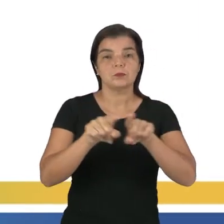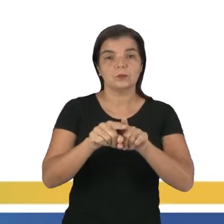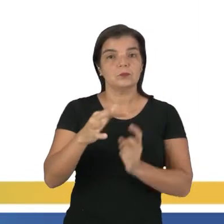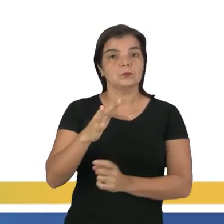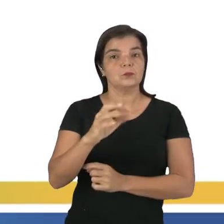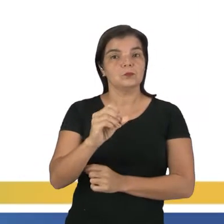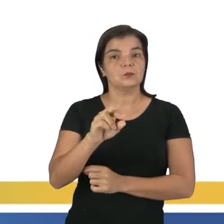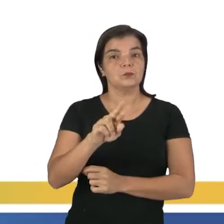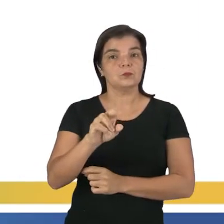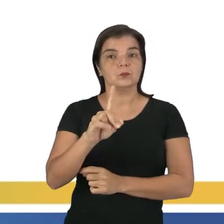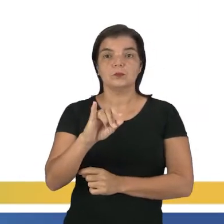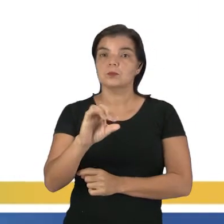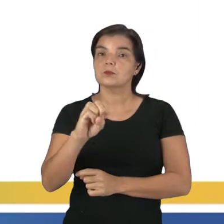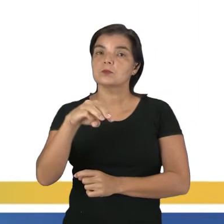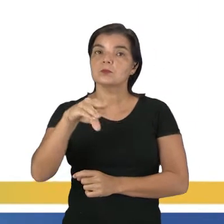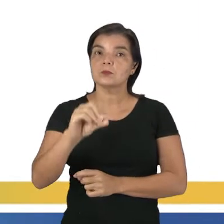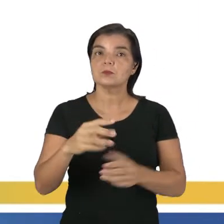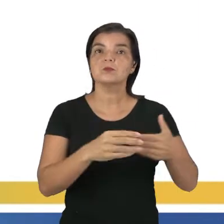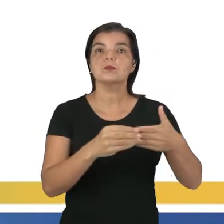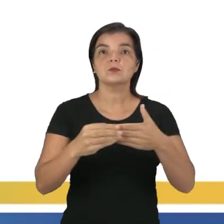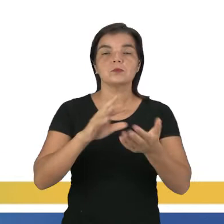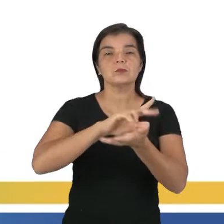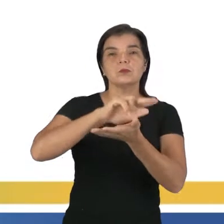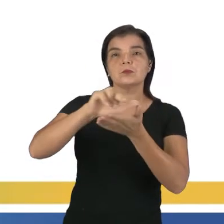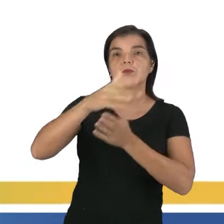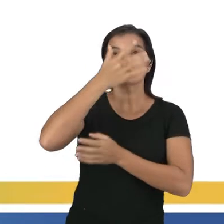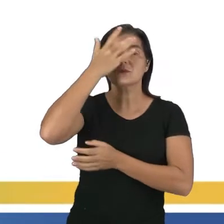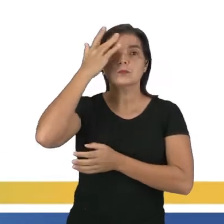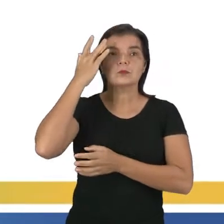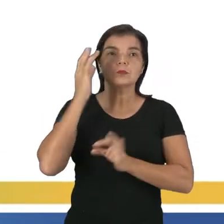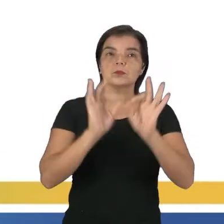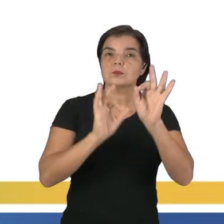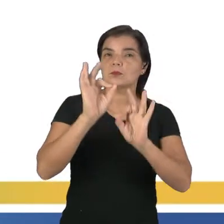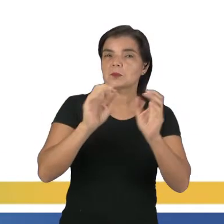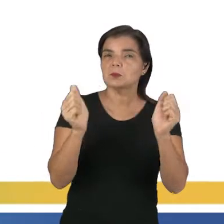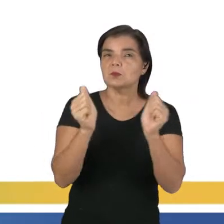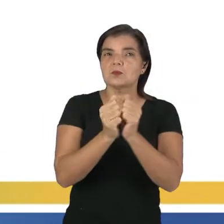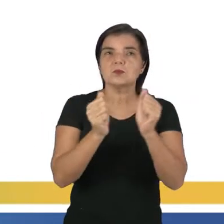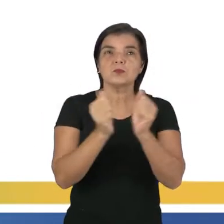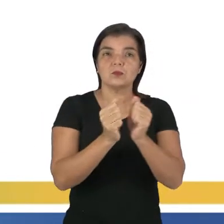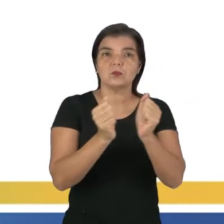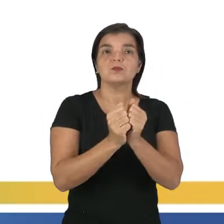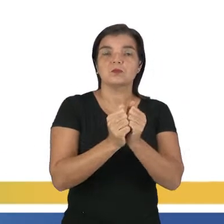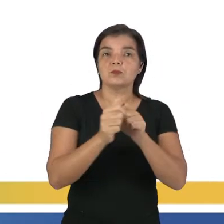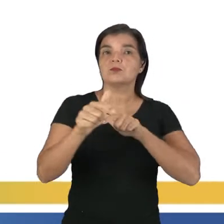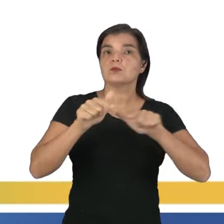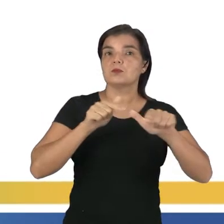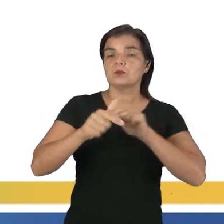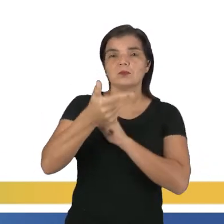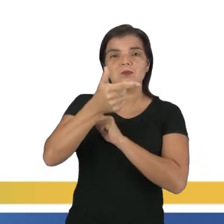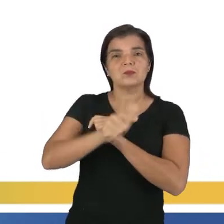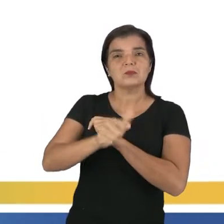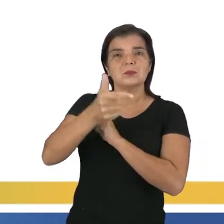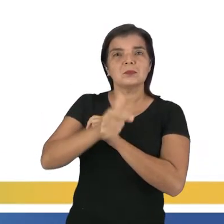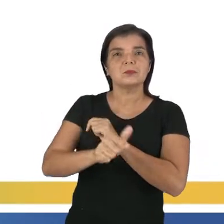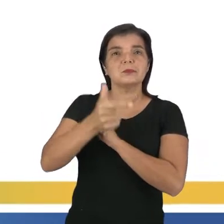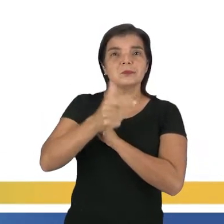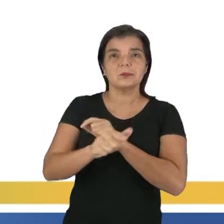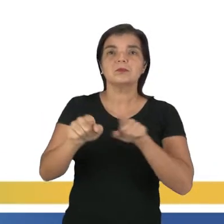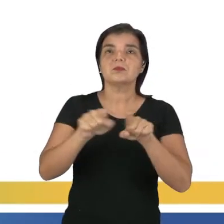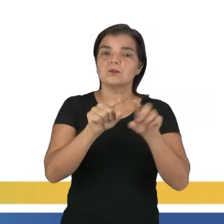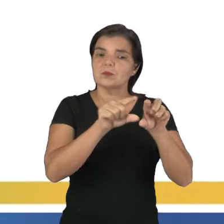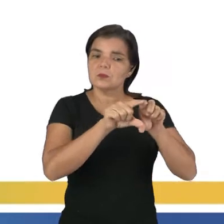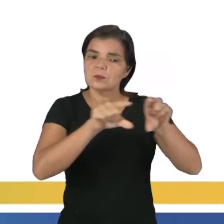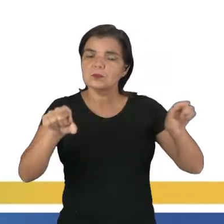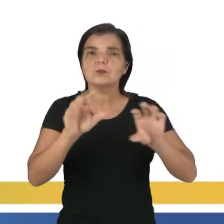do Fordismo trouxe, em que milhares de pessoas amontoavam-se diante de uma atividade repetitiva em uma